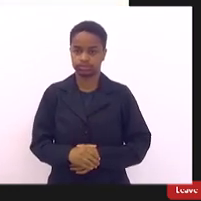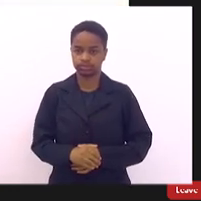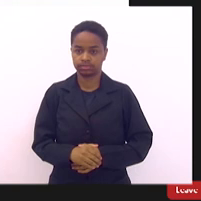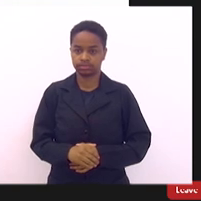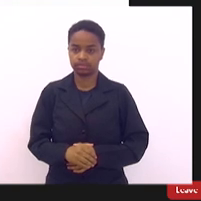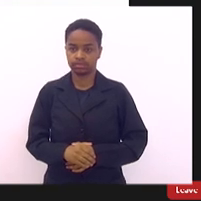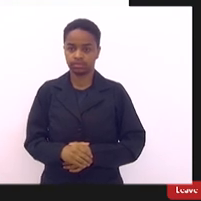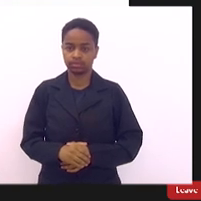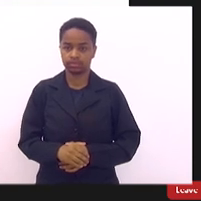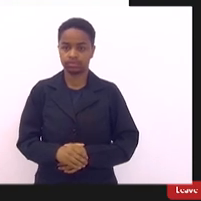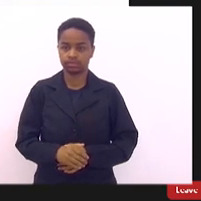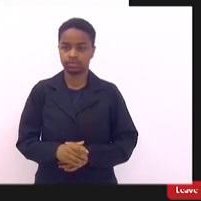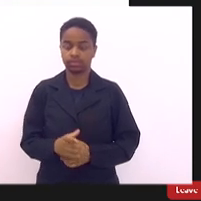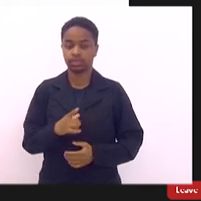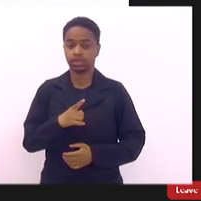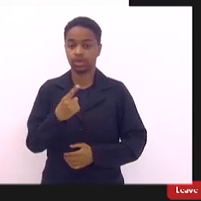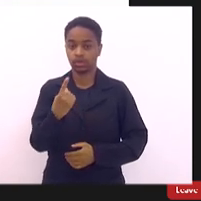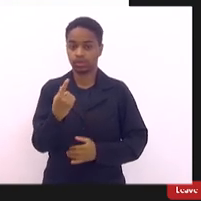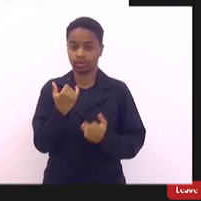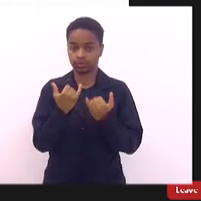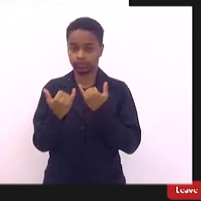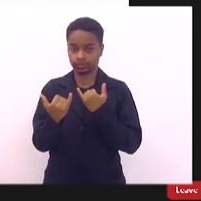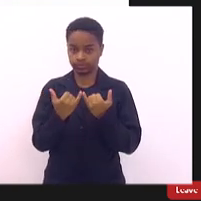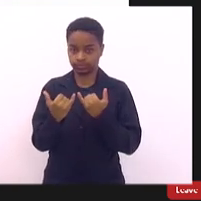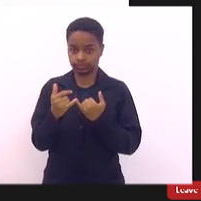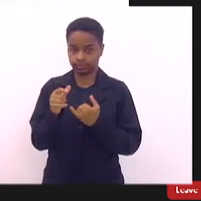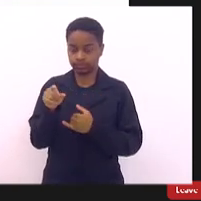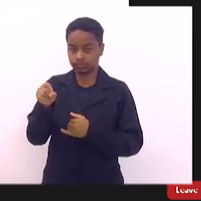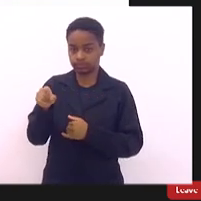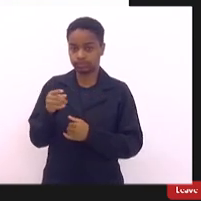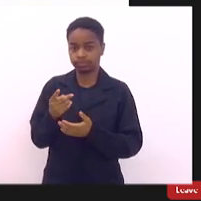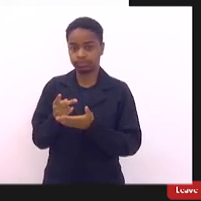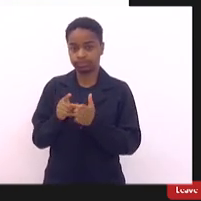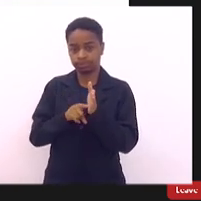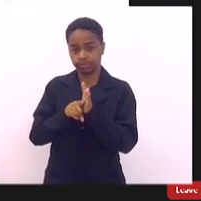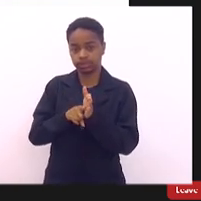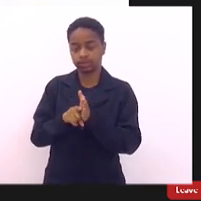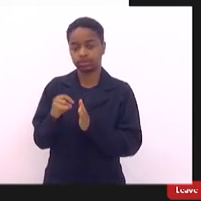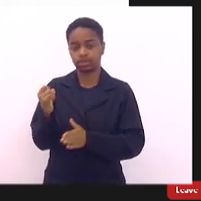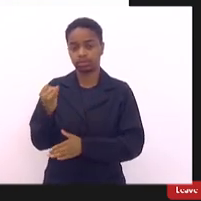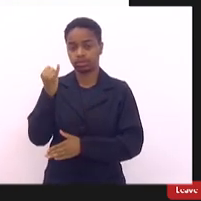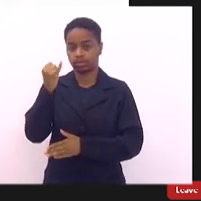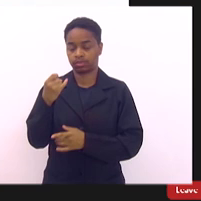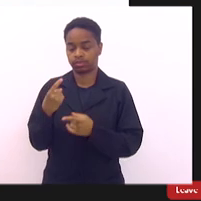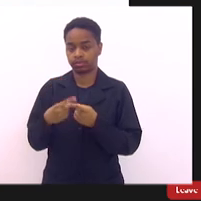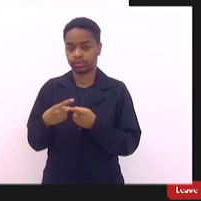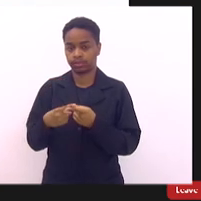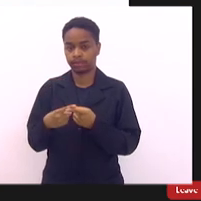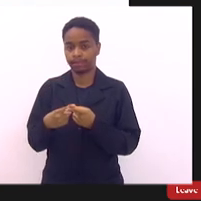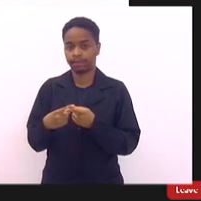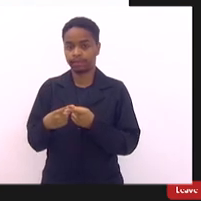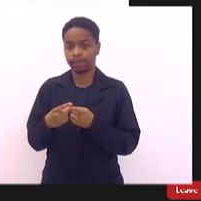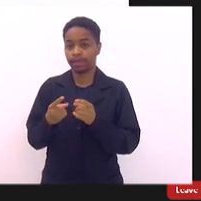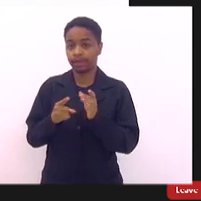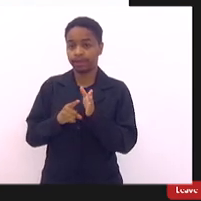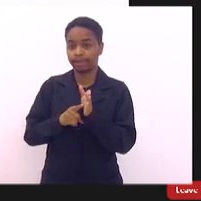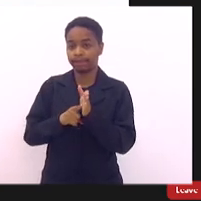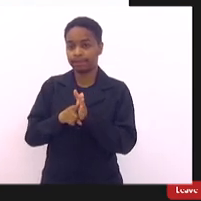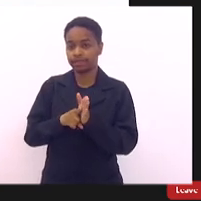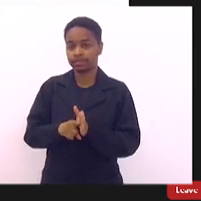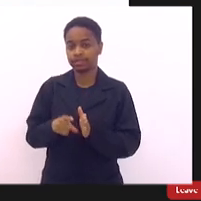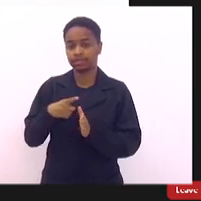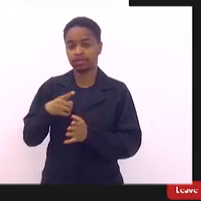Tem um dado dessa pesquisa que é muito importante. Essa pesquisa fez, ela, nesses